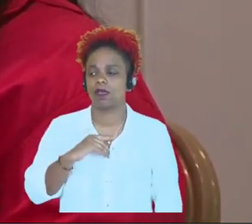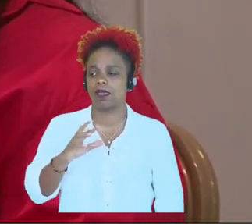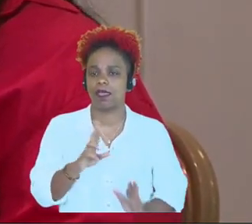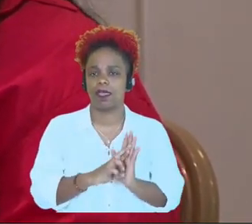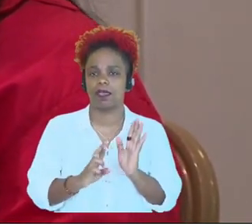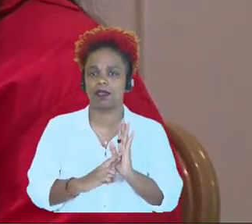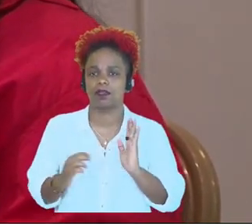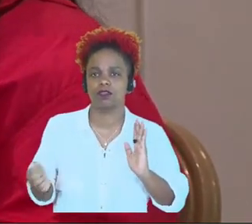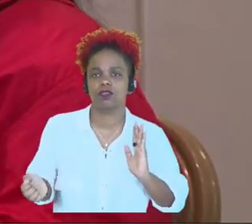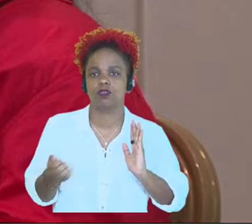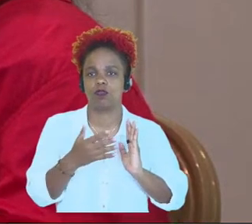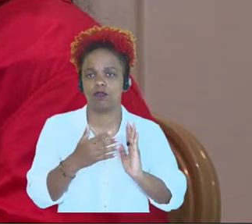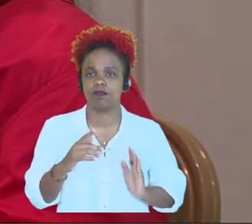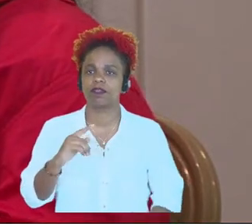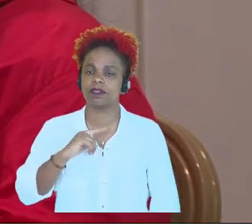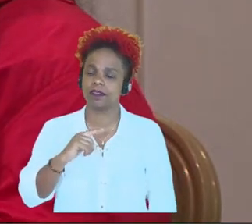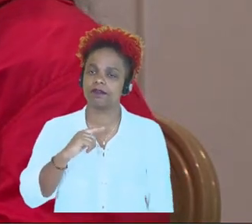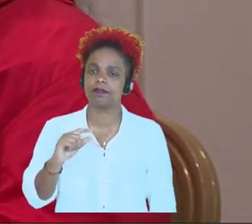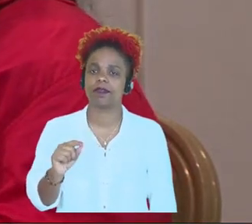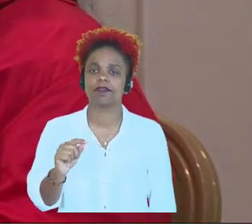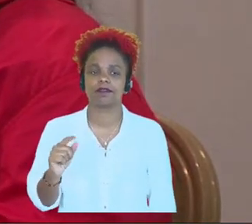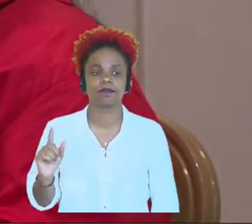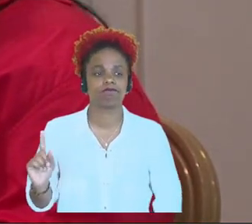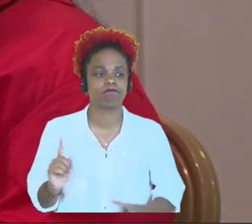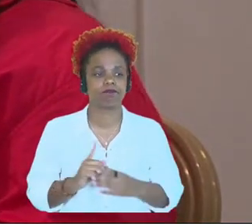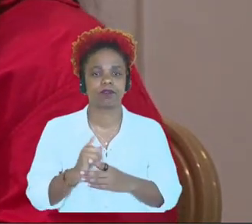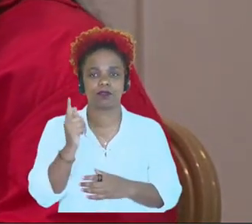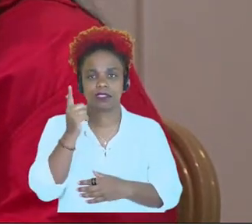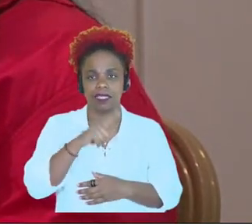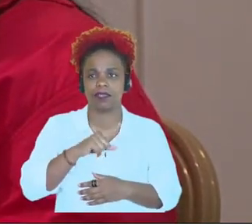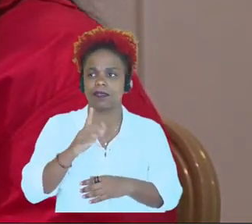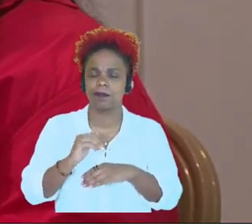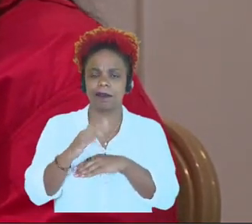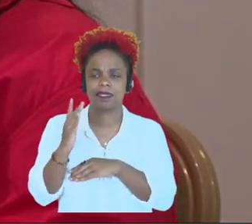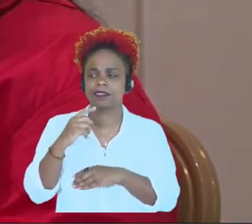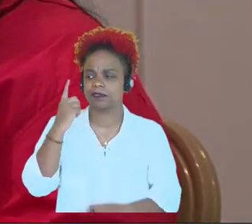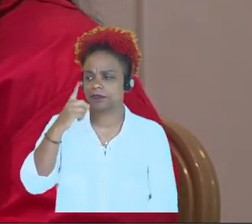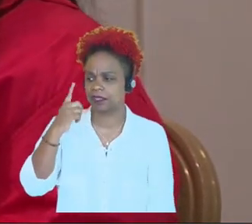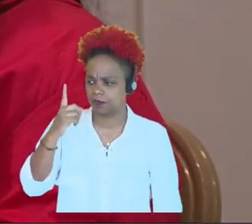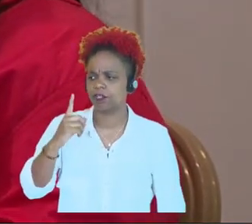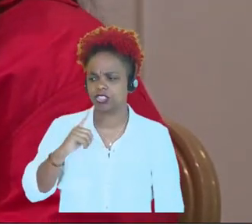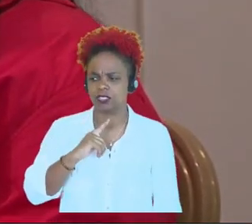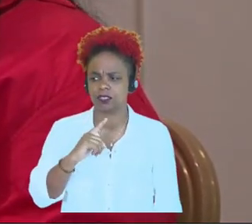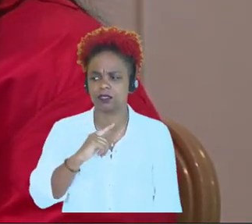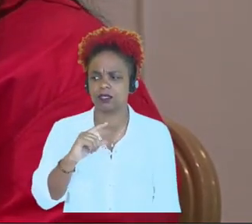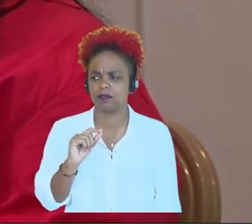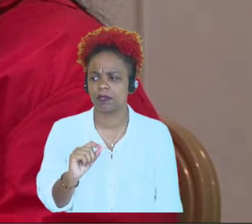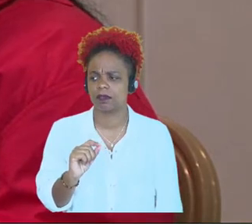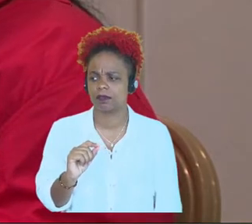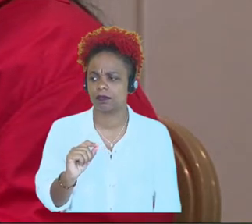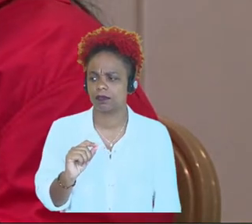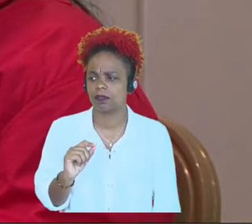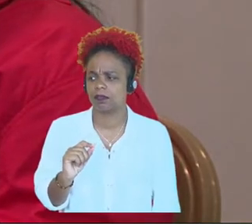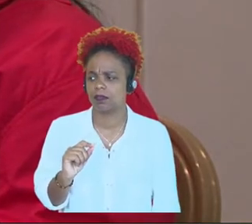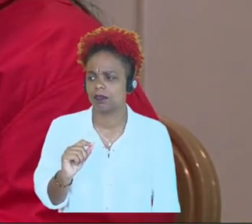regra para incluir mais deputados, enfim, mais representantes